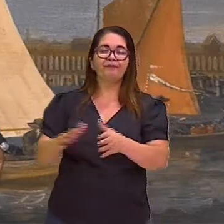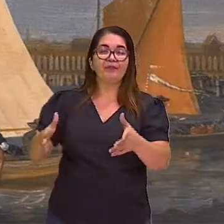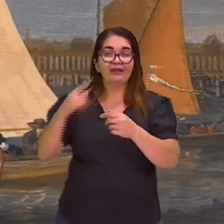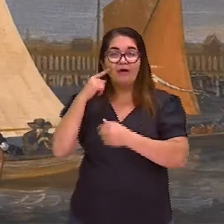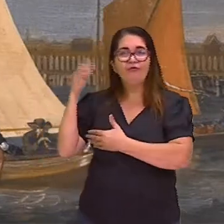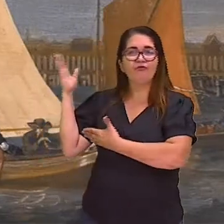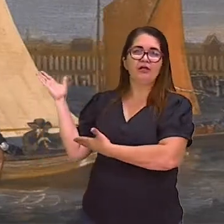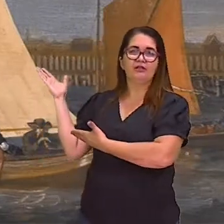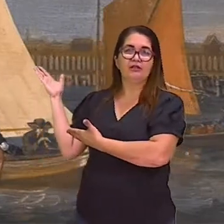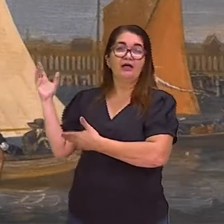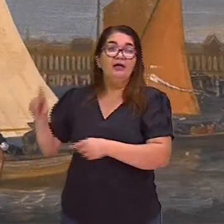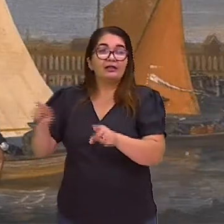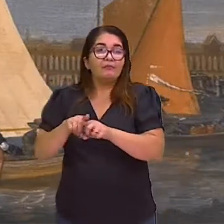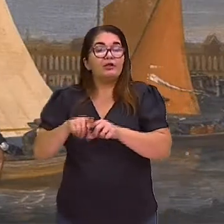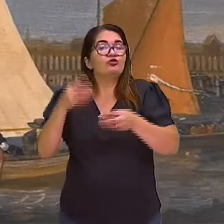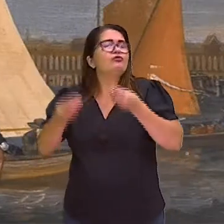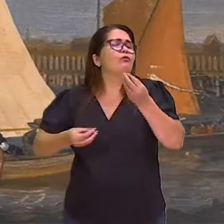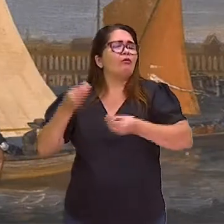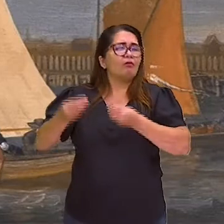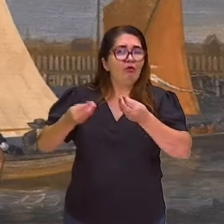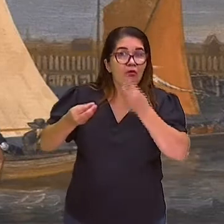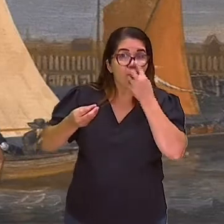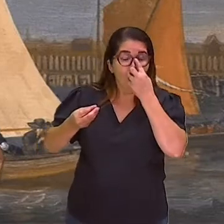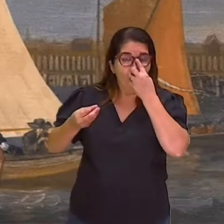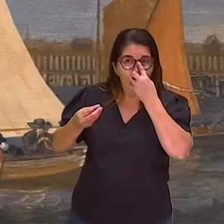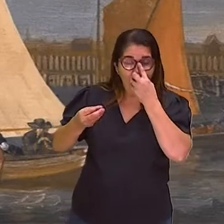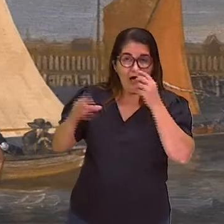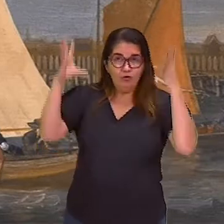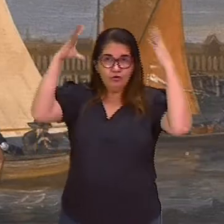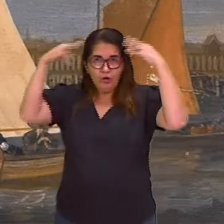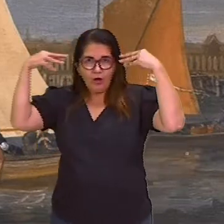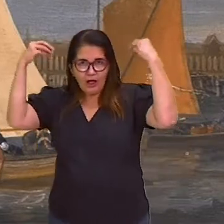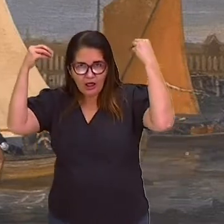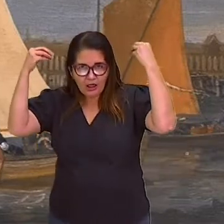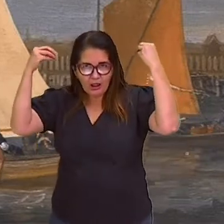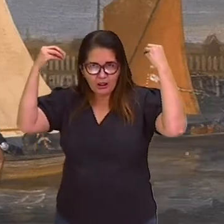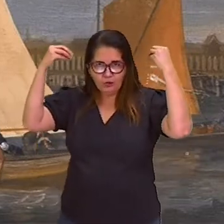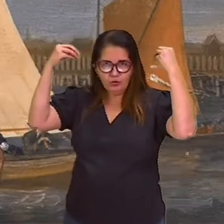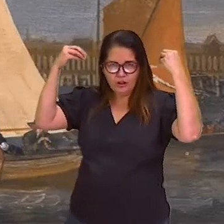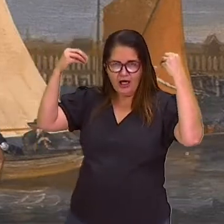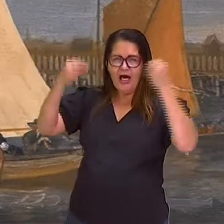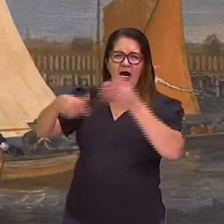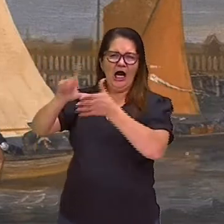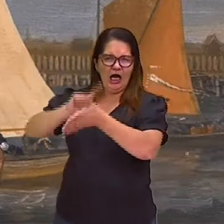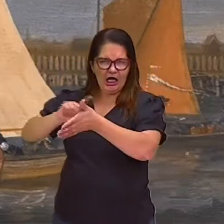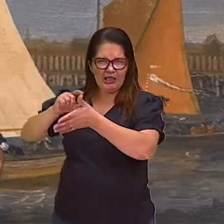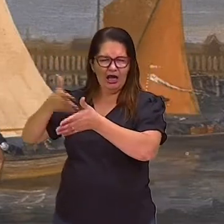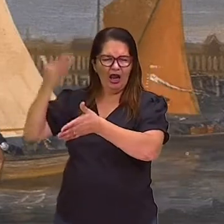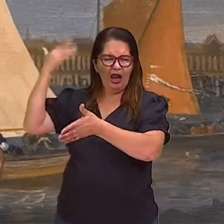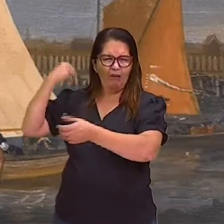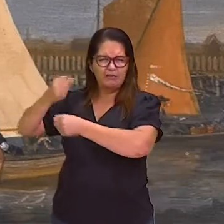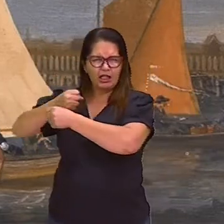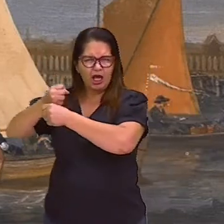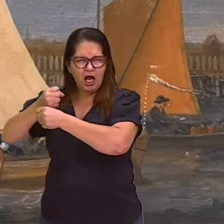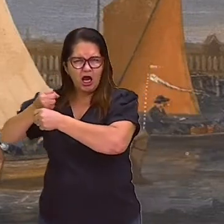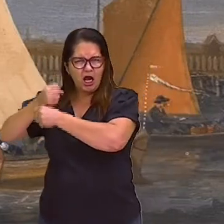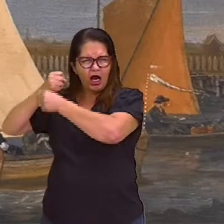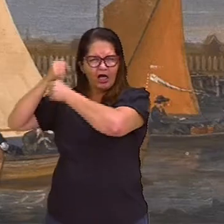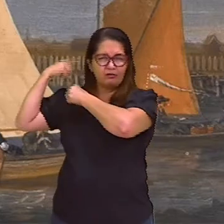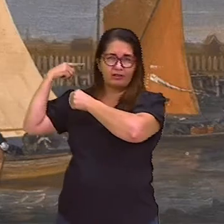independência. Até 1581, a Holanda estava sob o domínio dos Habsburgos, a dinastia que reinava na